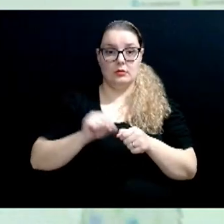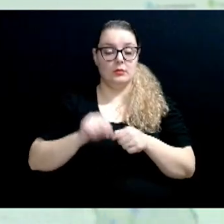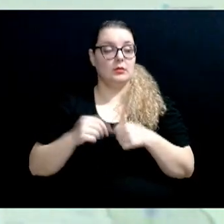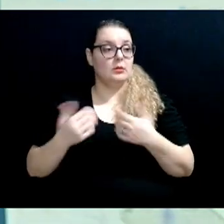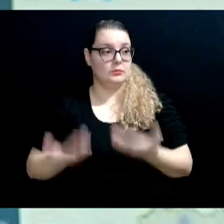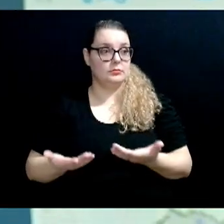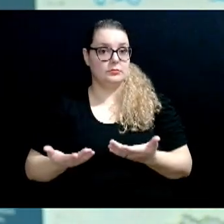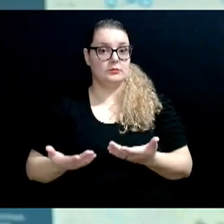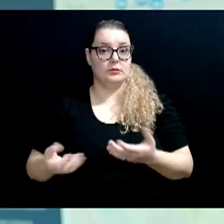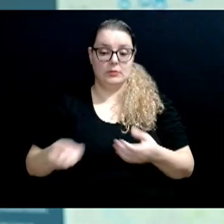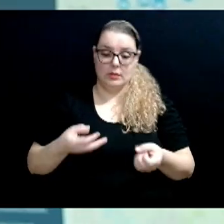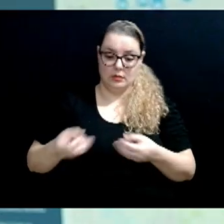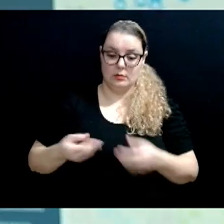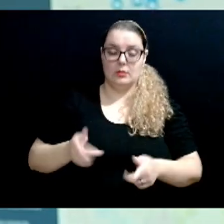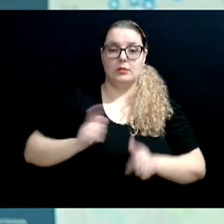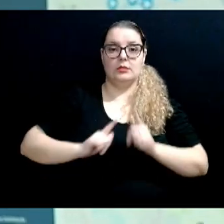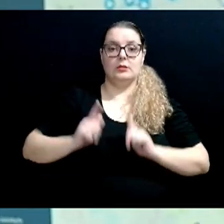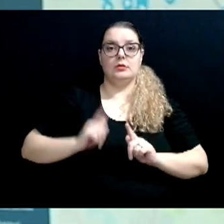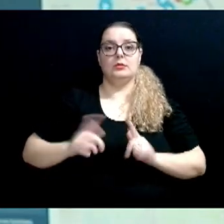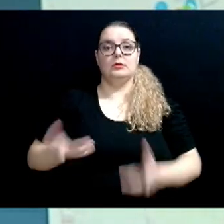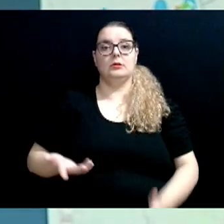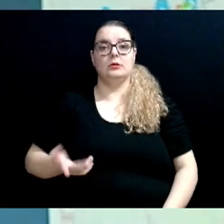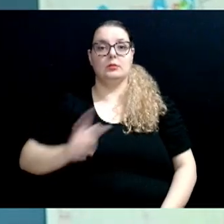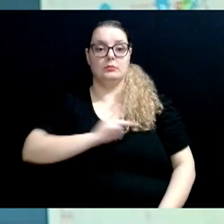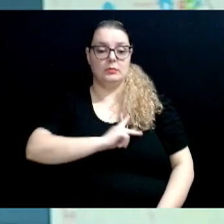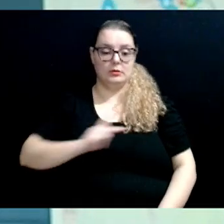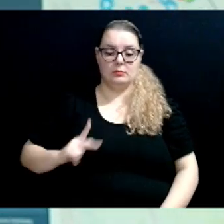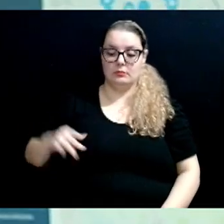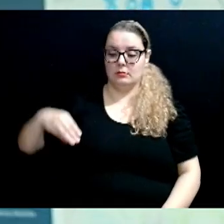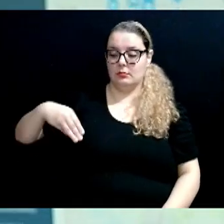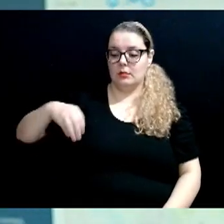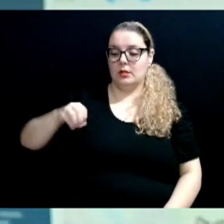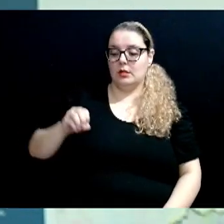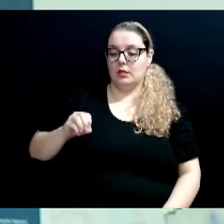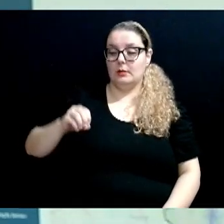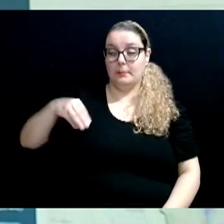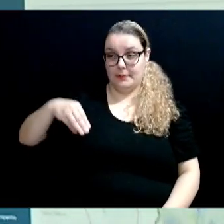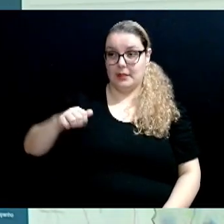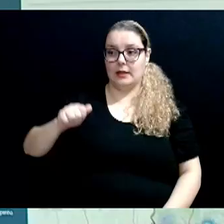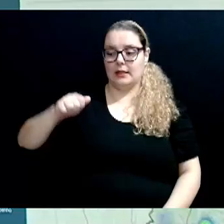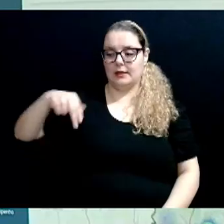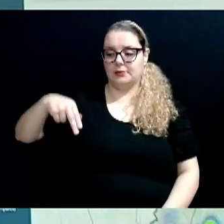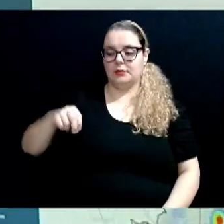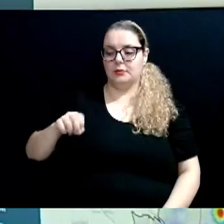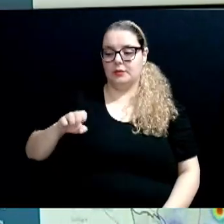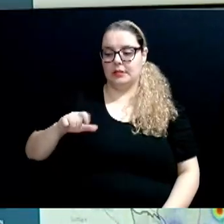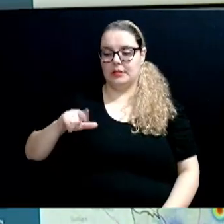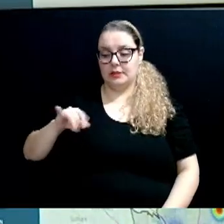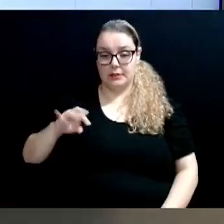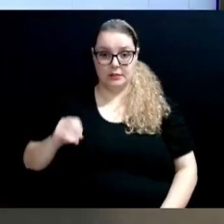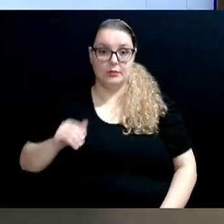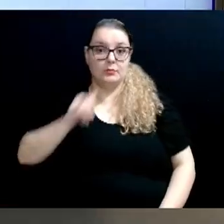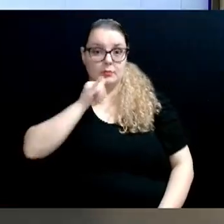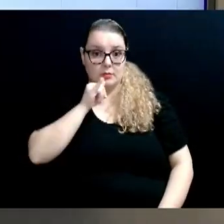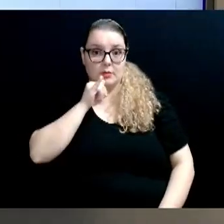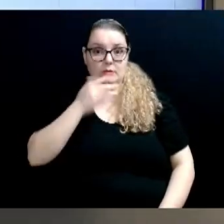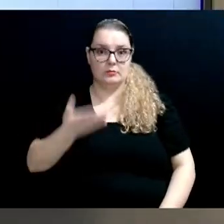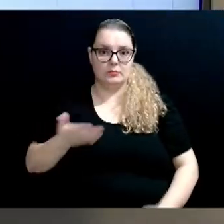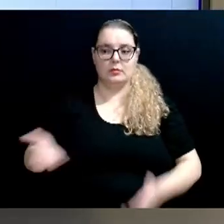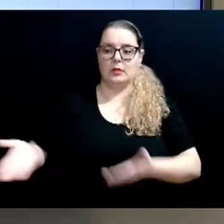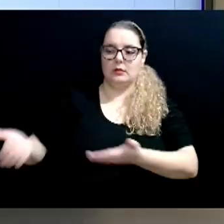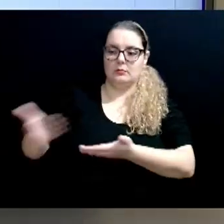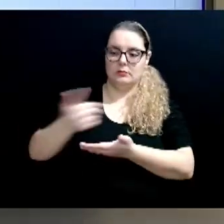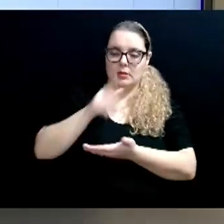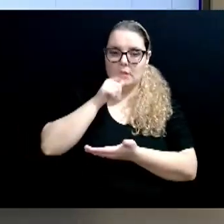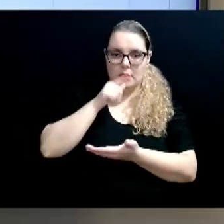liderada pelo presidente Manuelito, dizem respeito, por exemplo, desde a captação, retrofit de